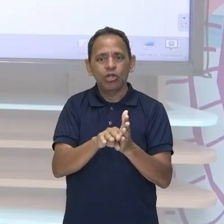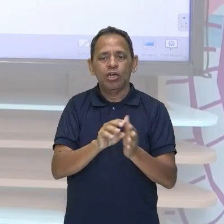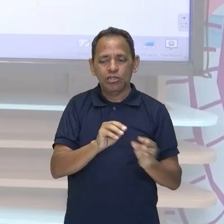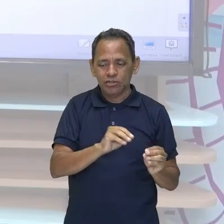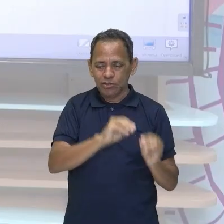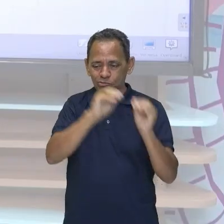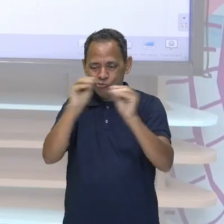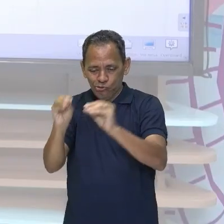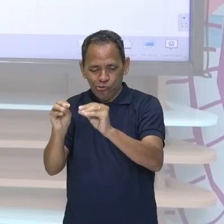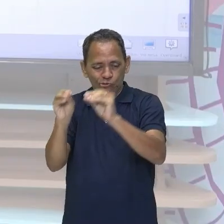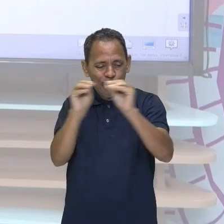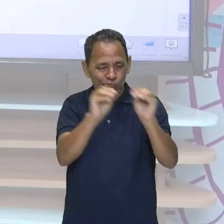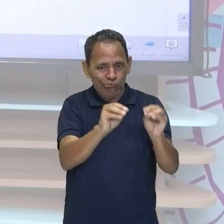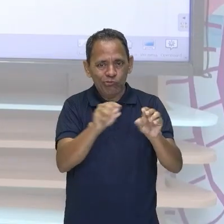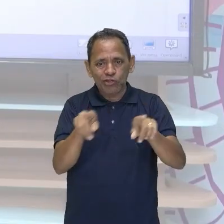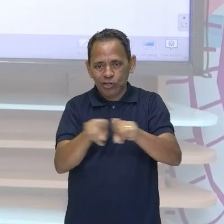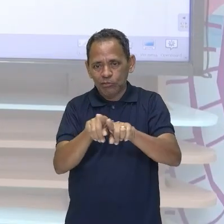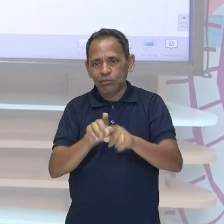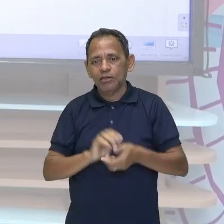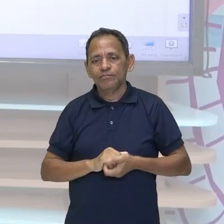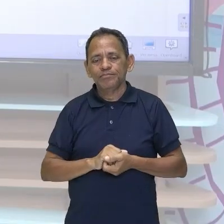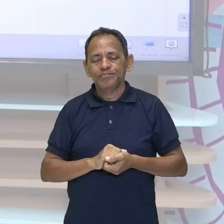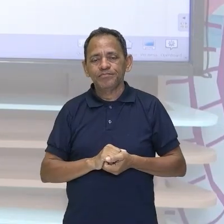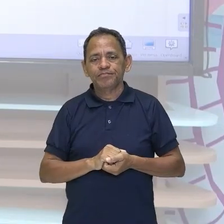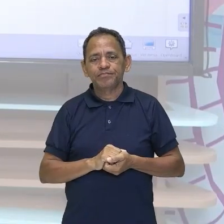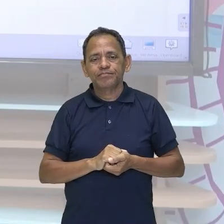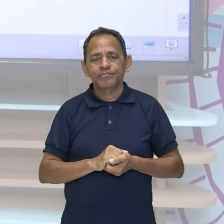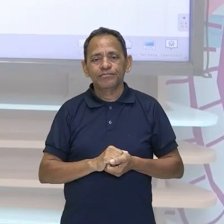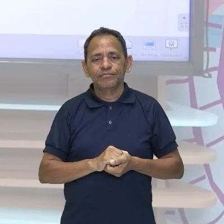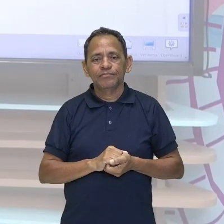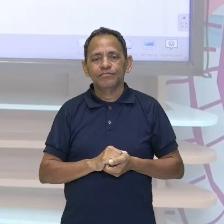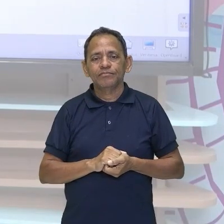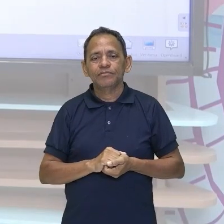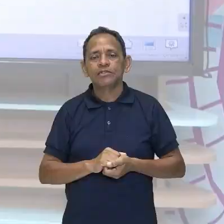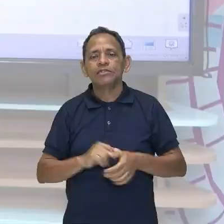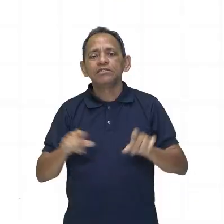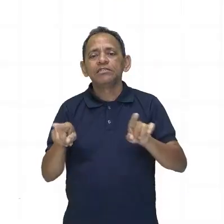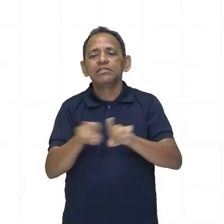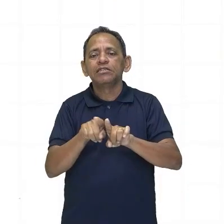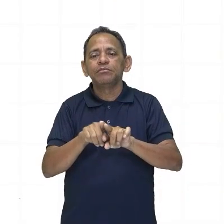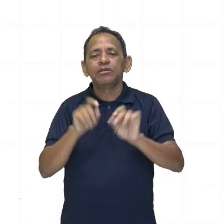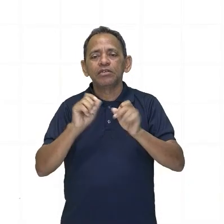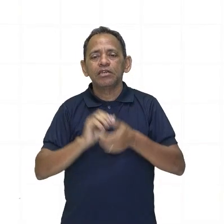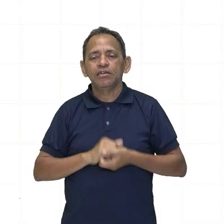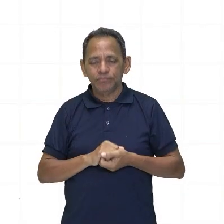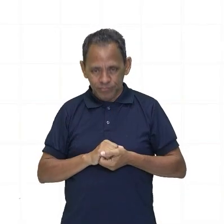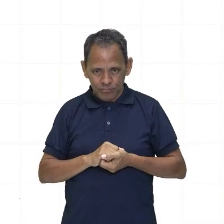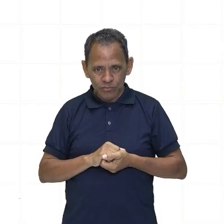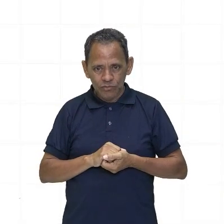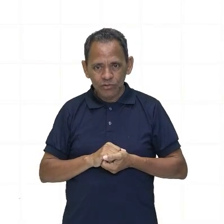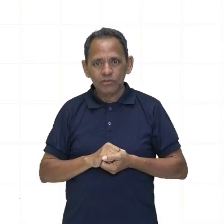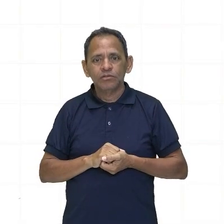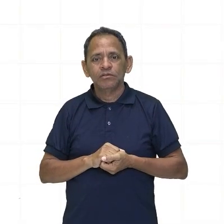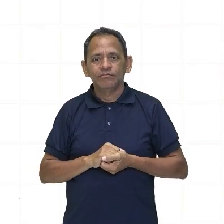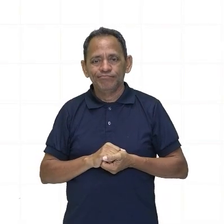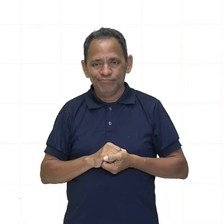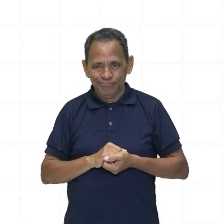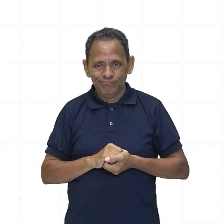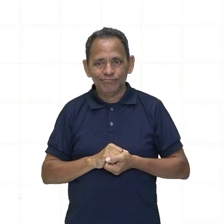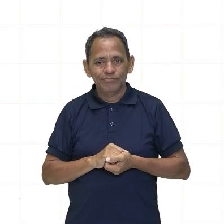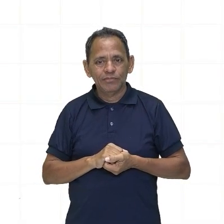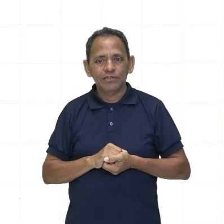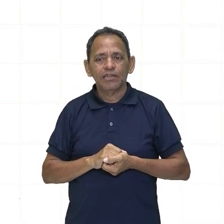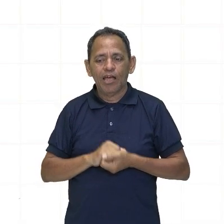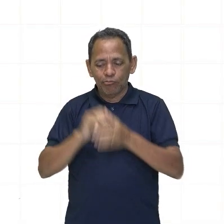no deslocamento aí das pessoas. E aí nós temos também a imigração forçada, né? Nós vamos ver aí alguns